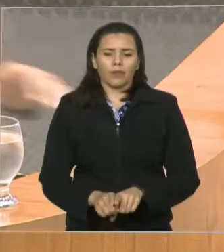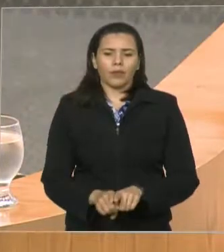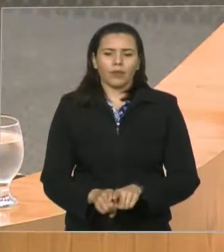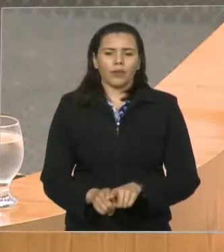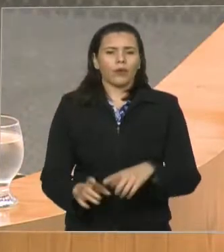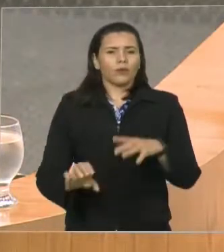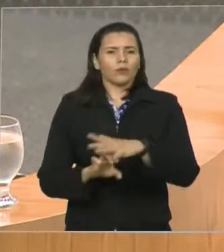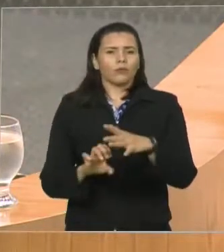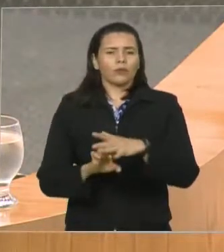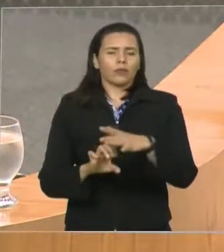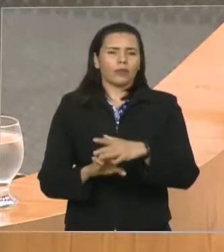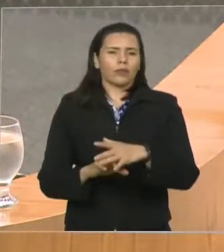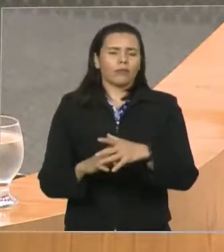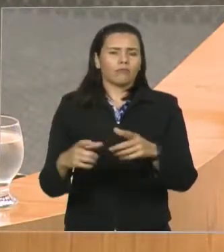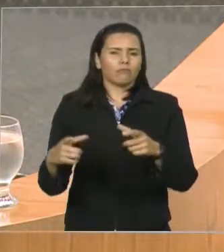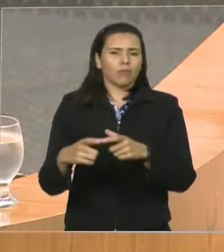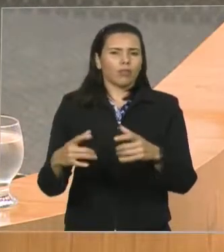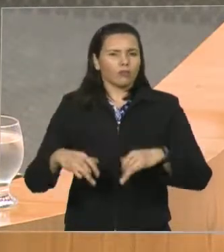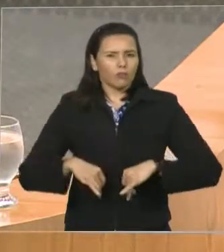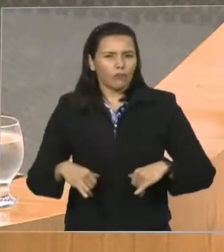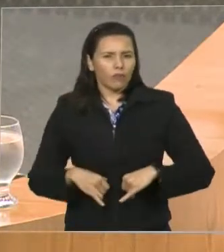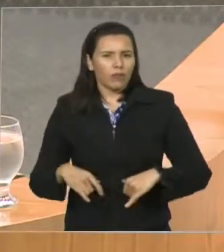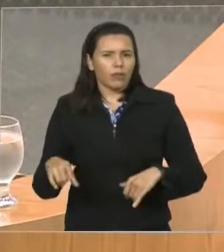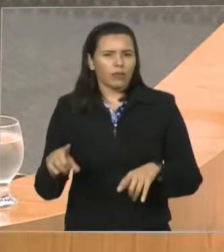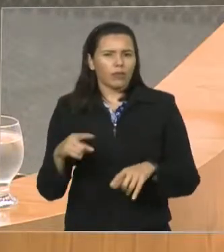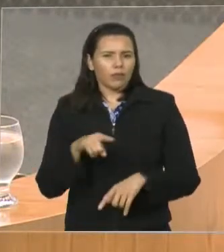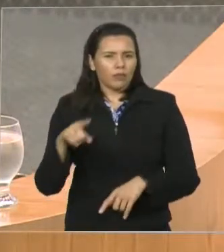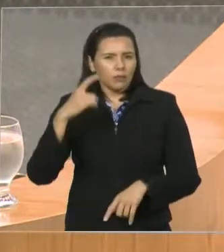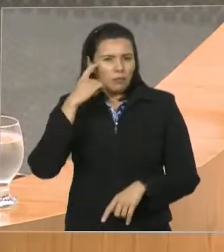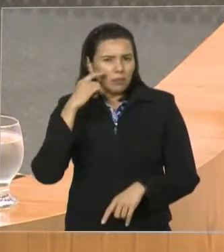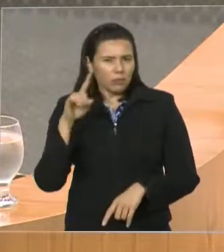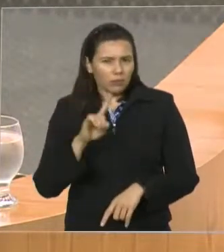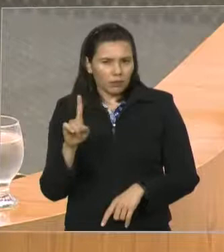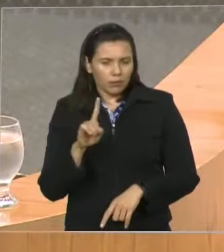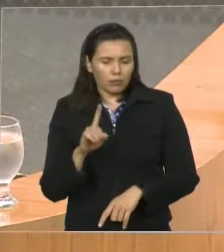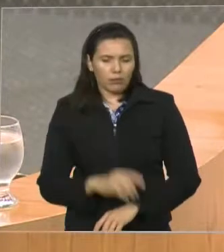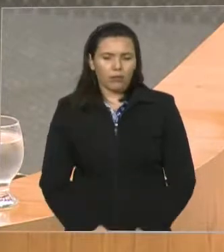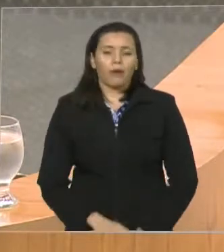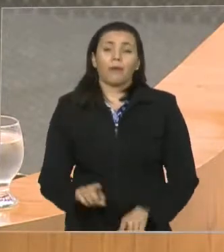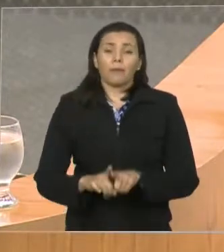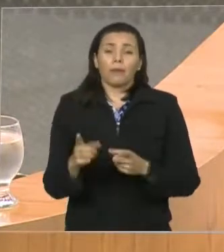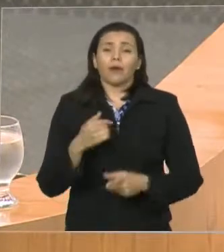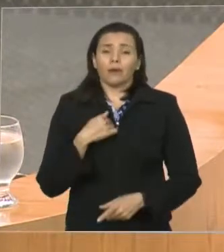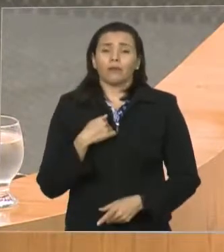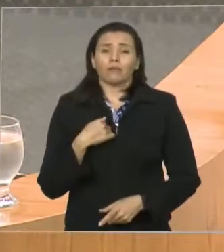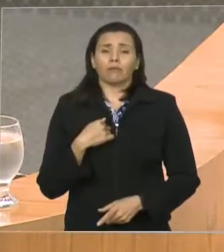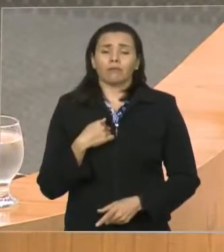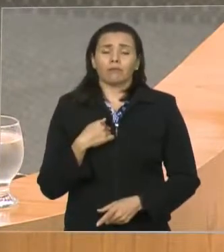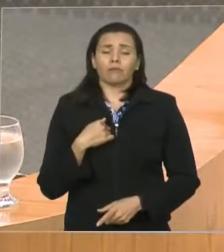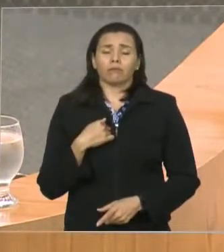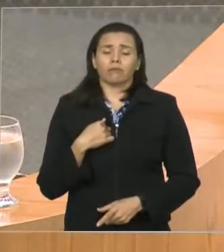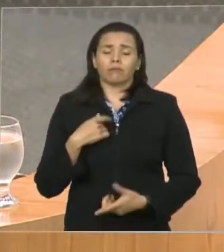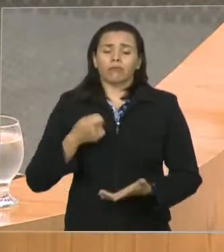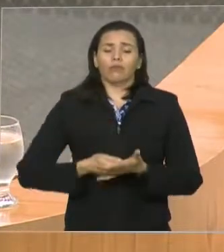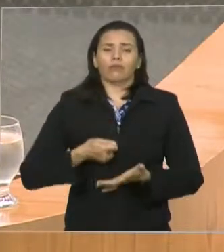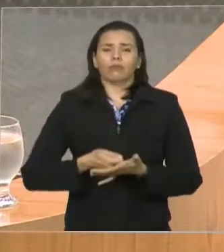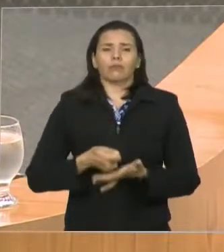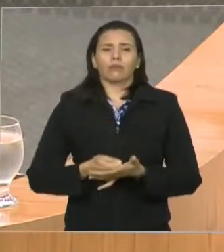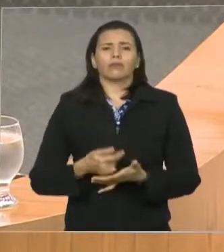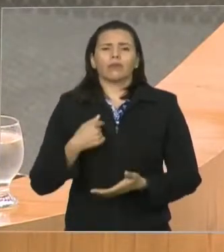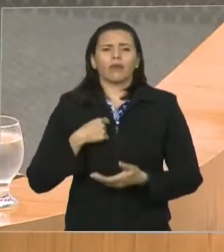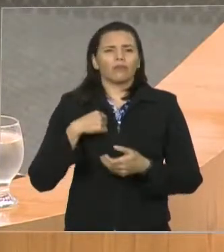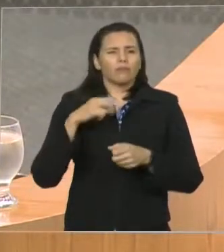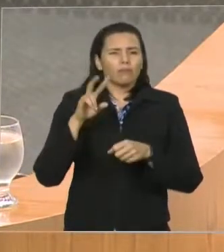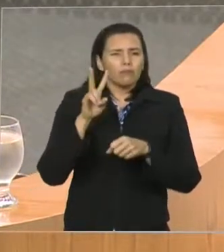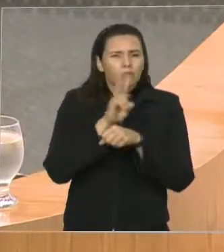Mas estaremos aqui, vigilantes, atentos, cobrando,